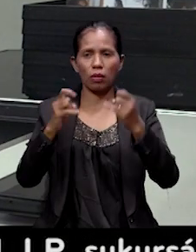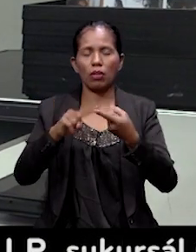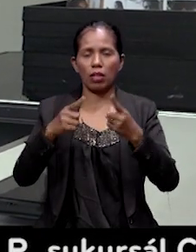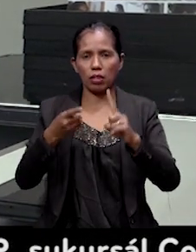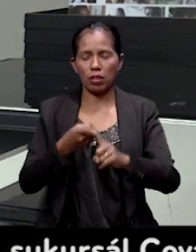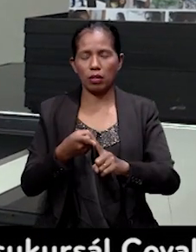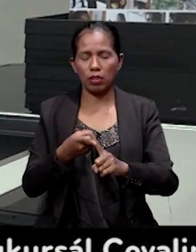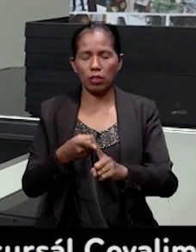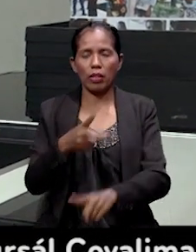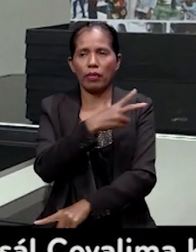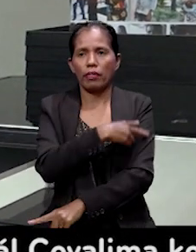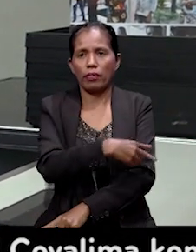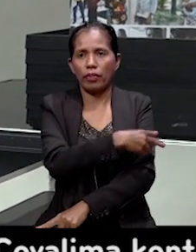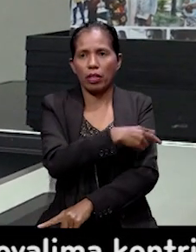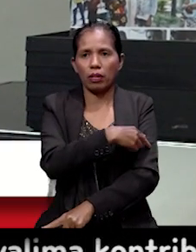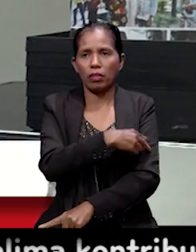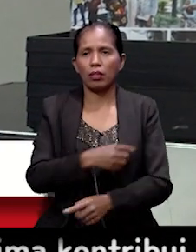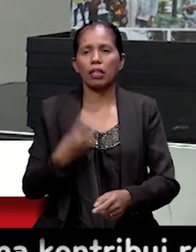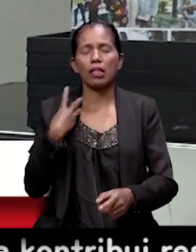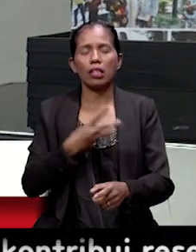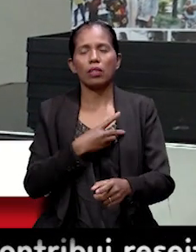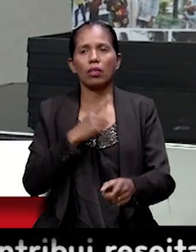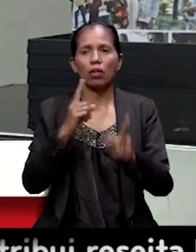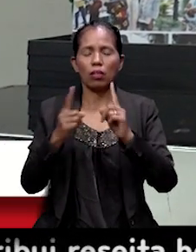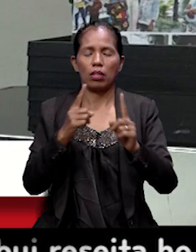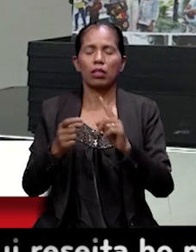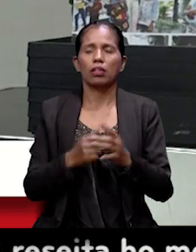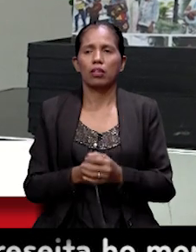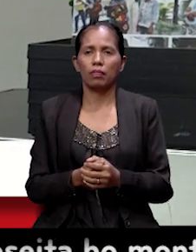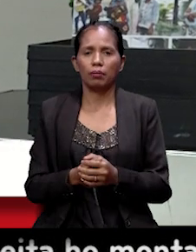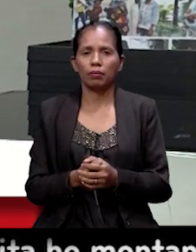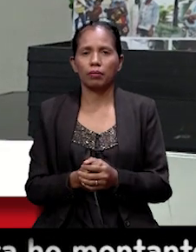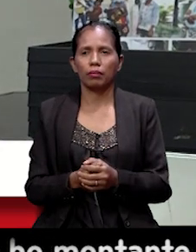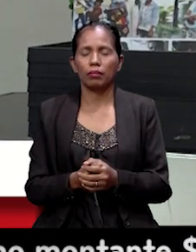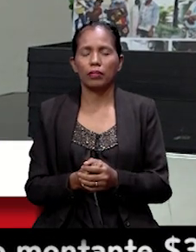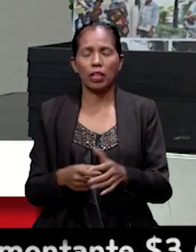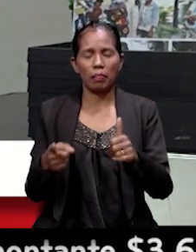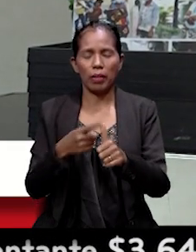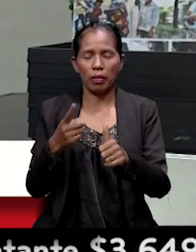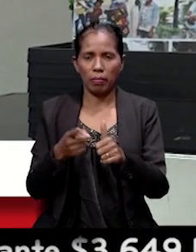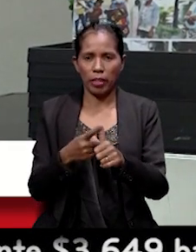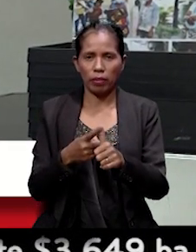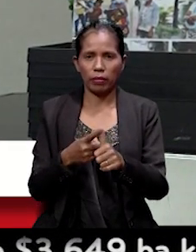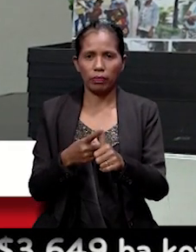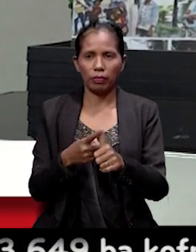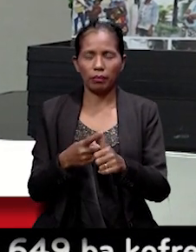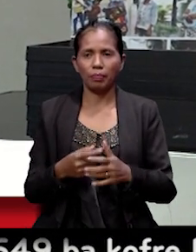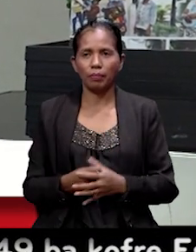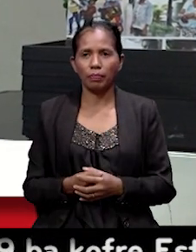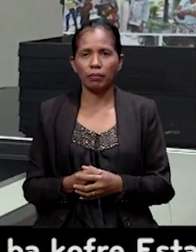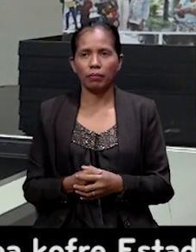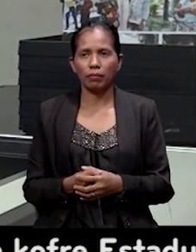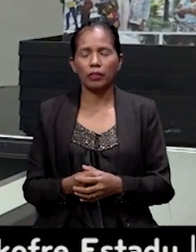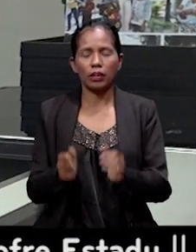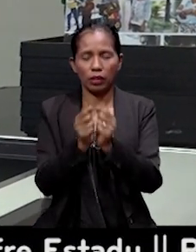mais a Vera Cruz ya se ita compara ia lorong início to oma ia oing e hamu